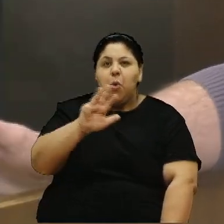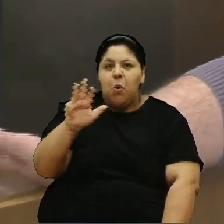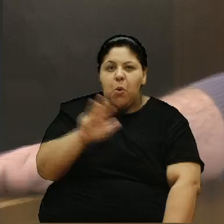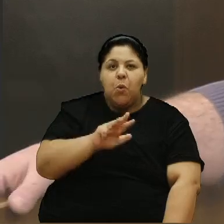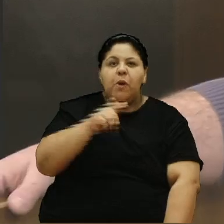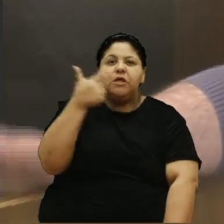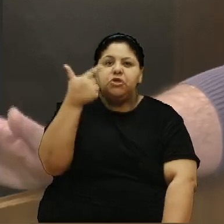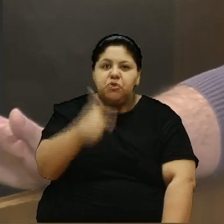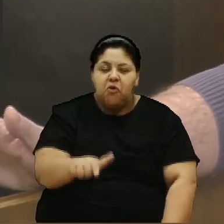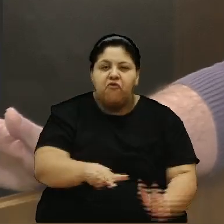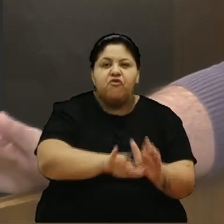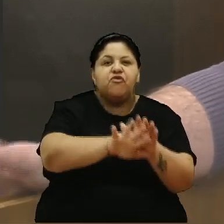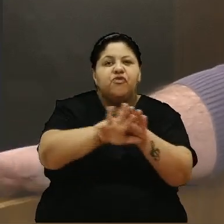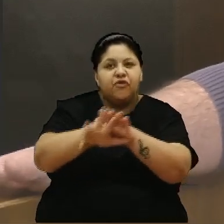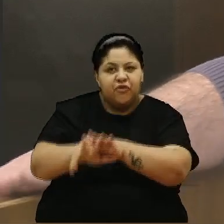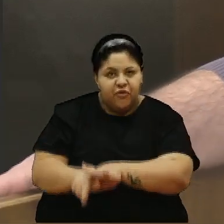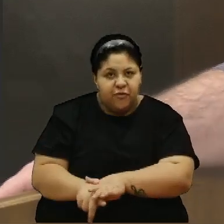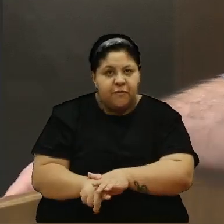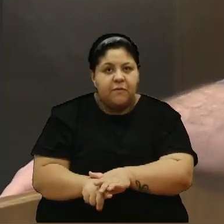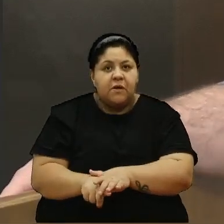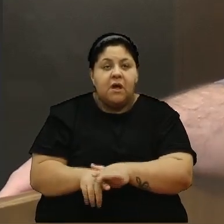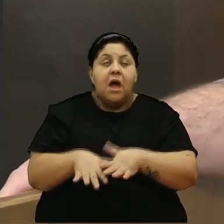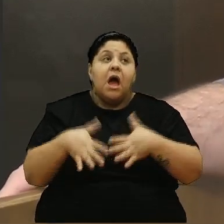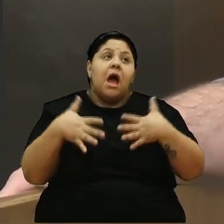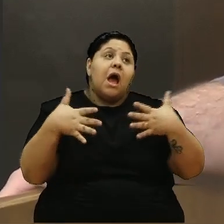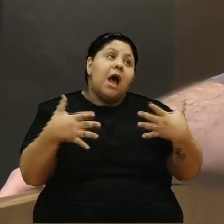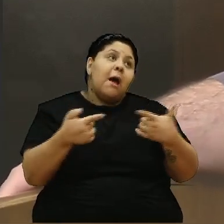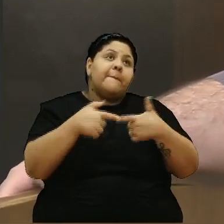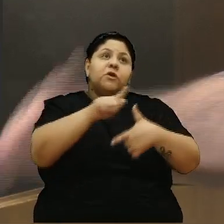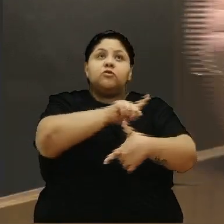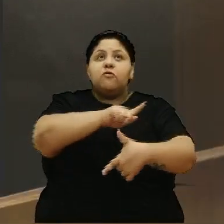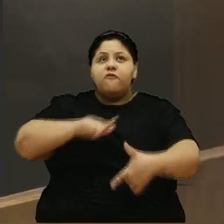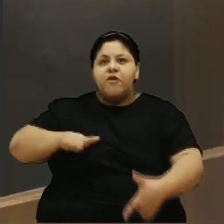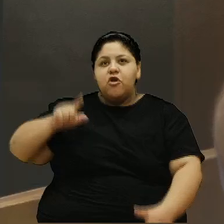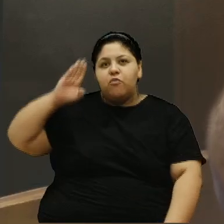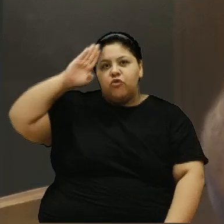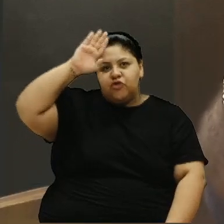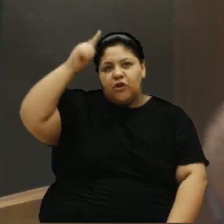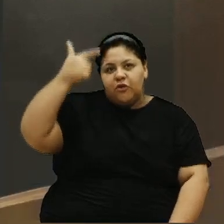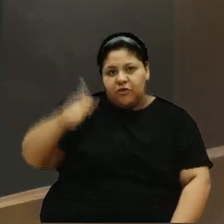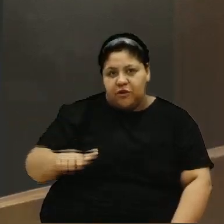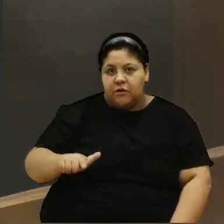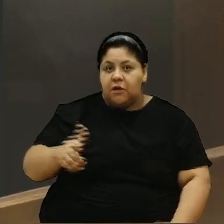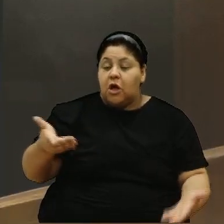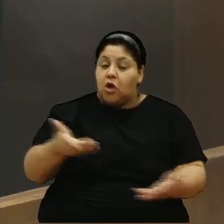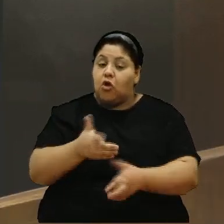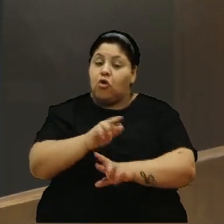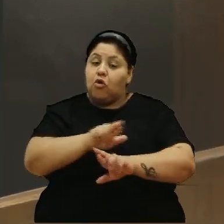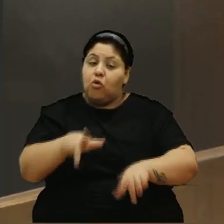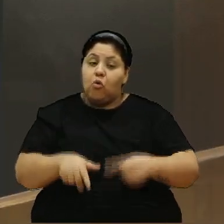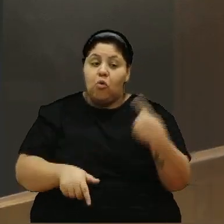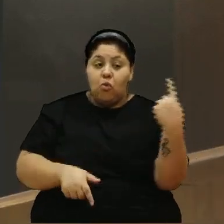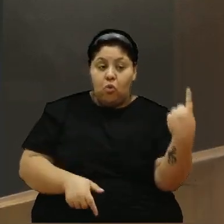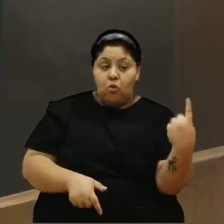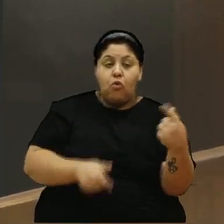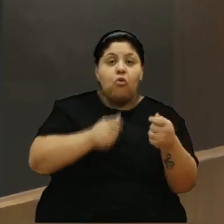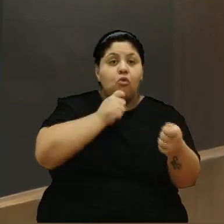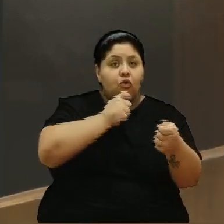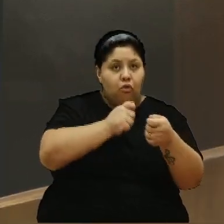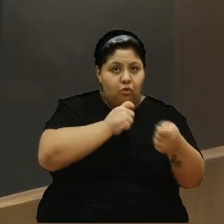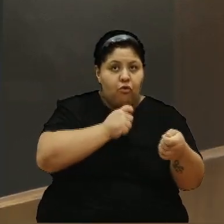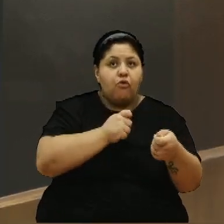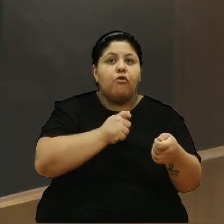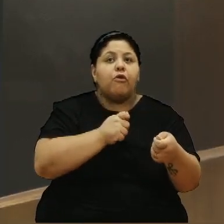também aconteceu. Vamos às diferenças. Um dá uma entrevista e ele foi enfático, que